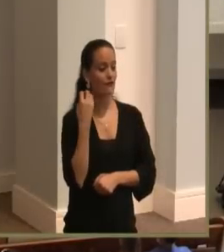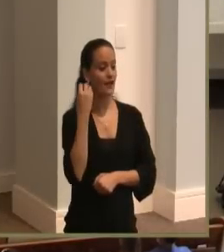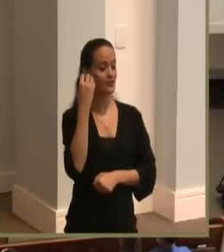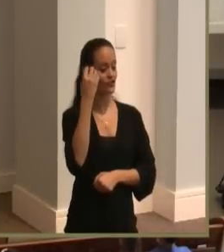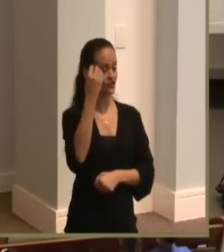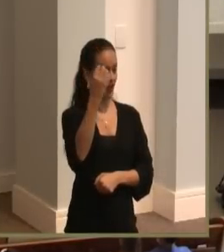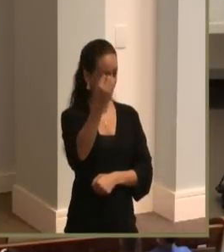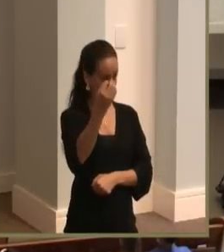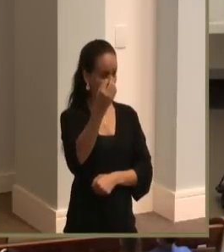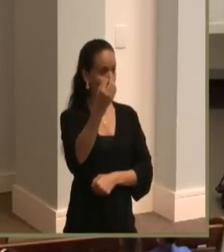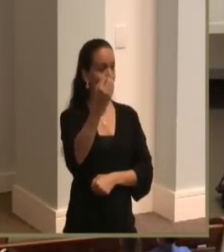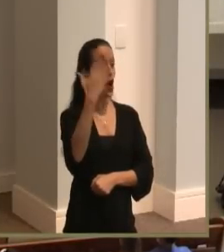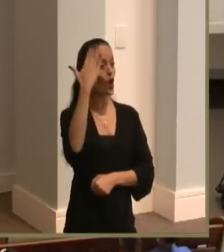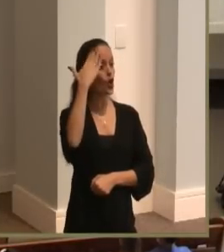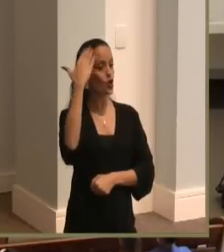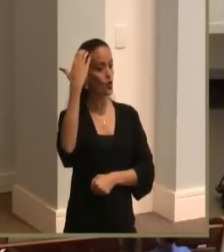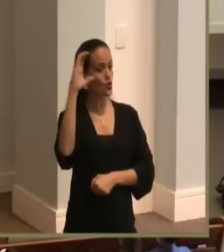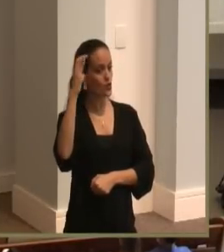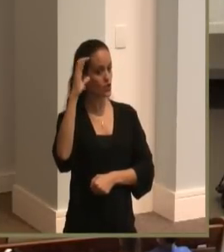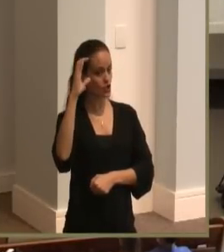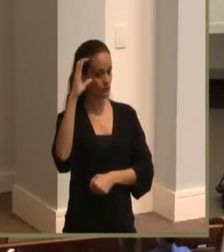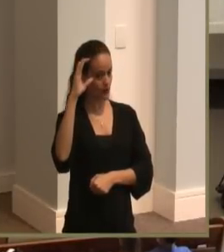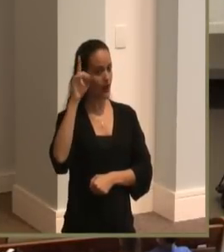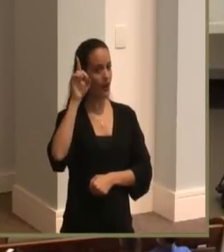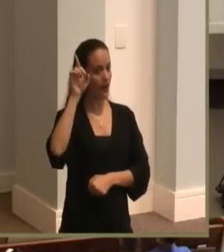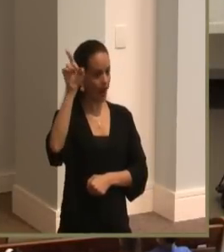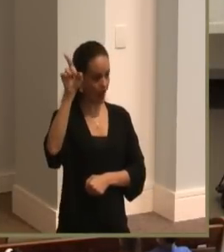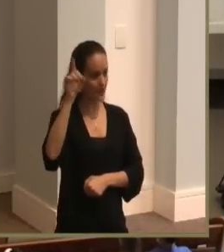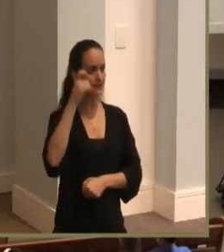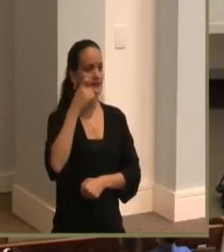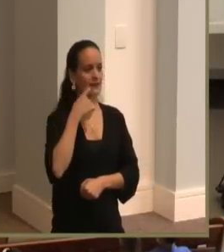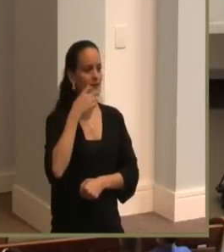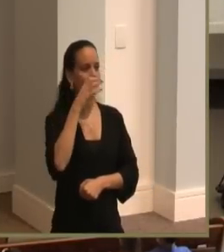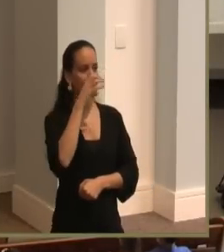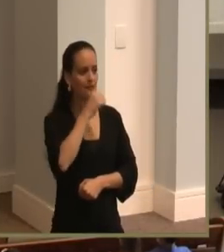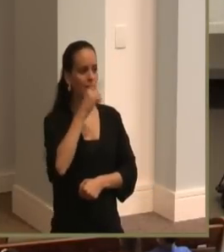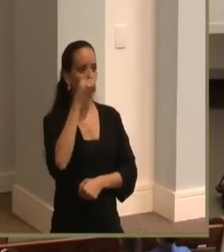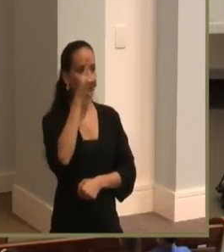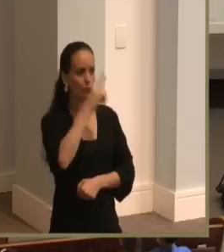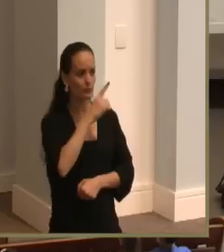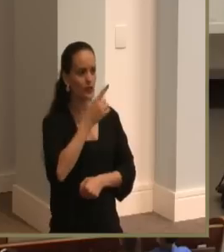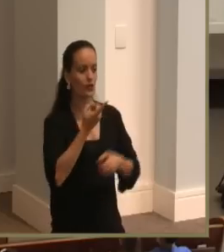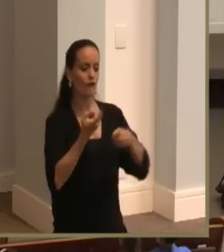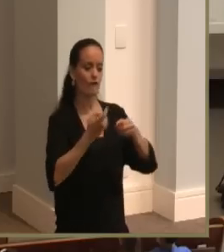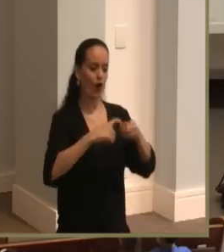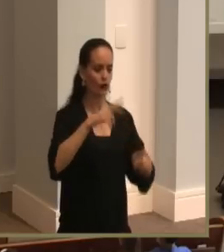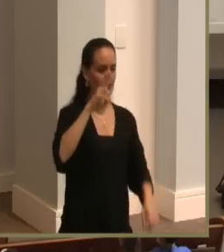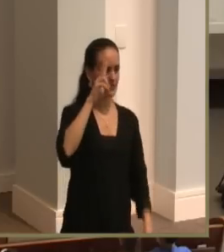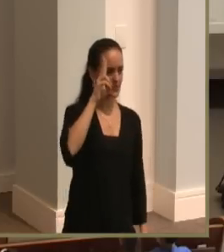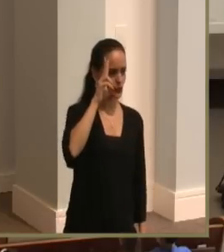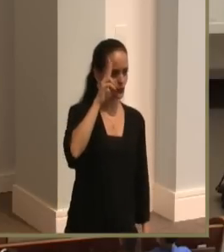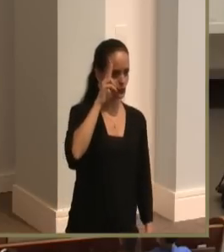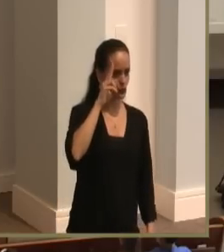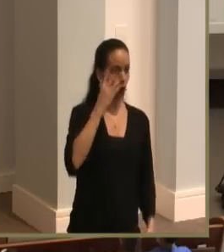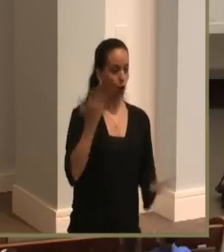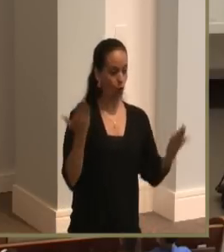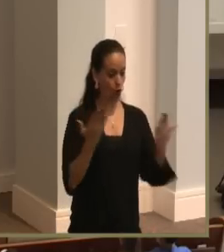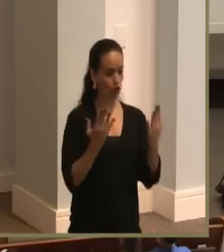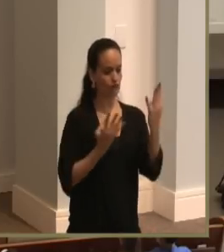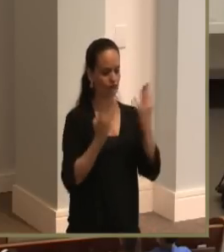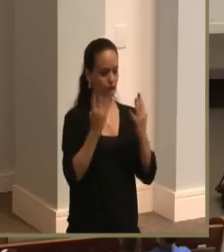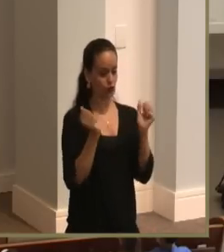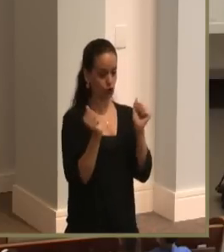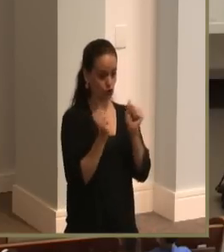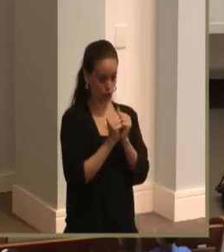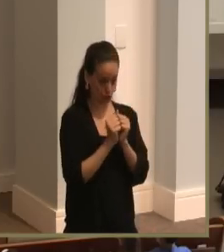batista em Curitiba, onde estarão na sexta, no sábado e no domingo, retornando na segunda-feira. Inclusive estão cantando hoje, e